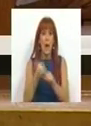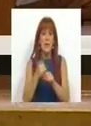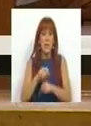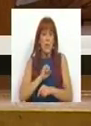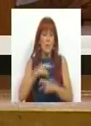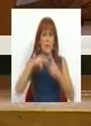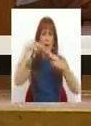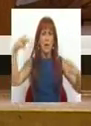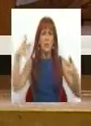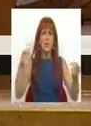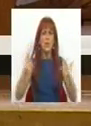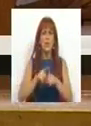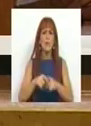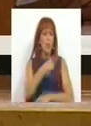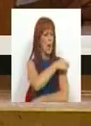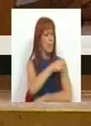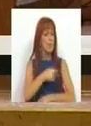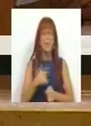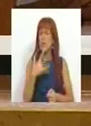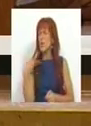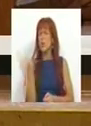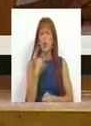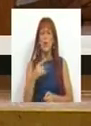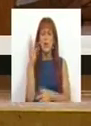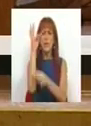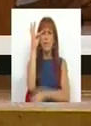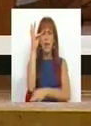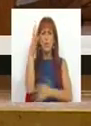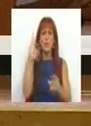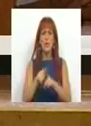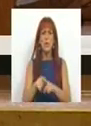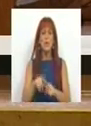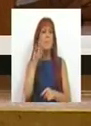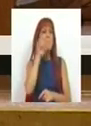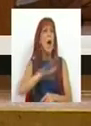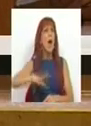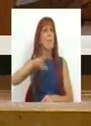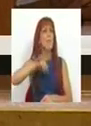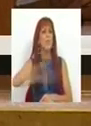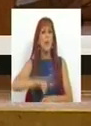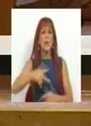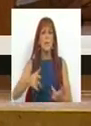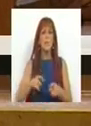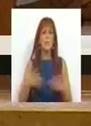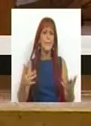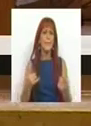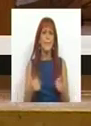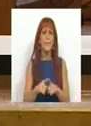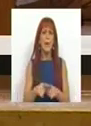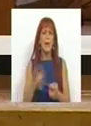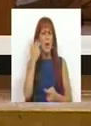dos nossos autarcas, que nos representam em todas as freguesias que cobrem este país, terra